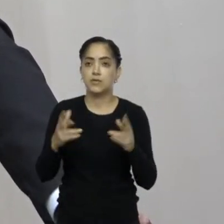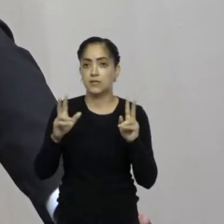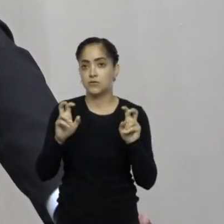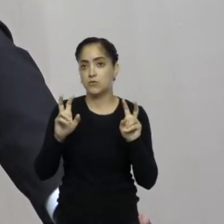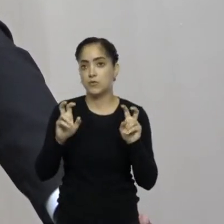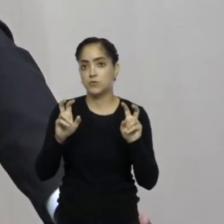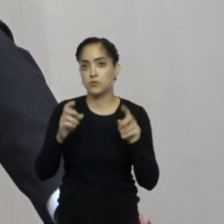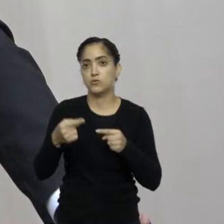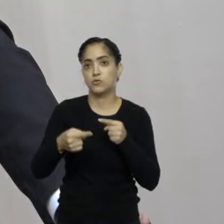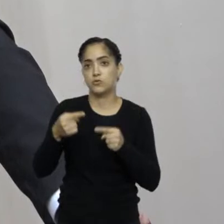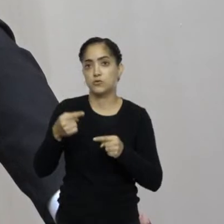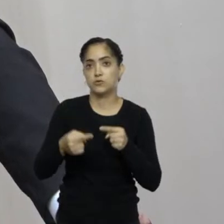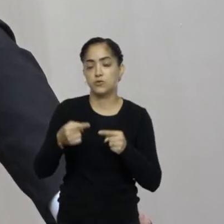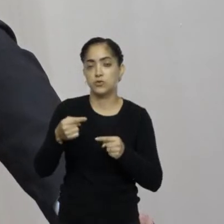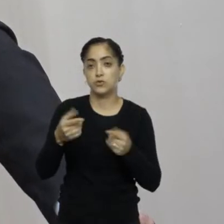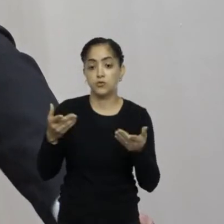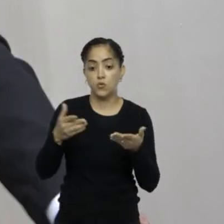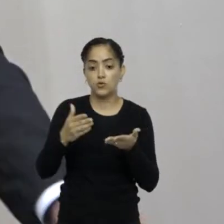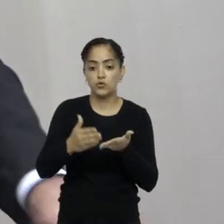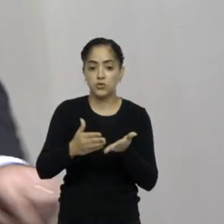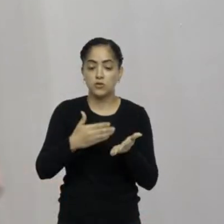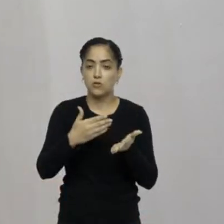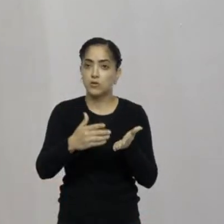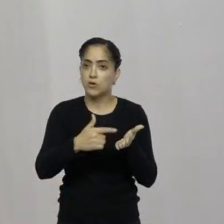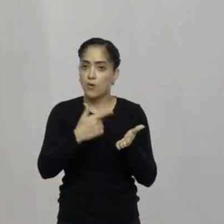e hoje, quando eu abri o jornal,